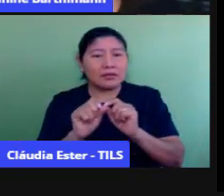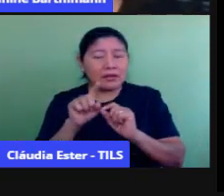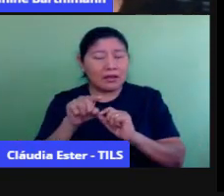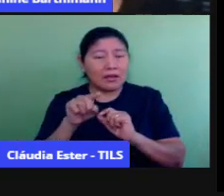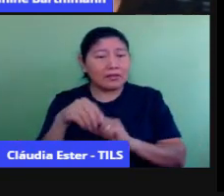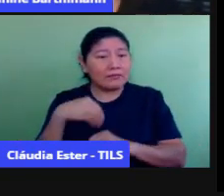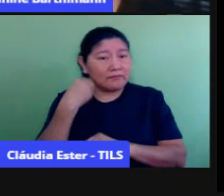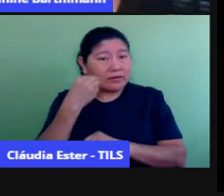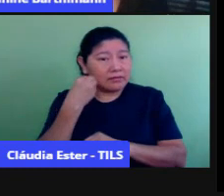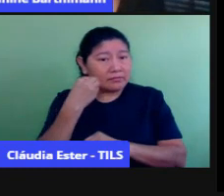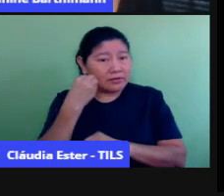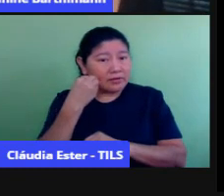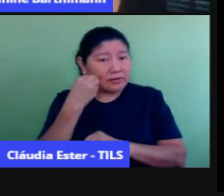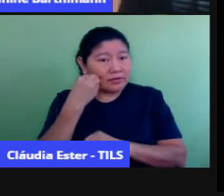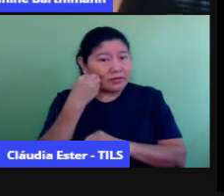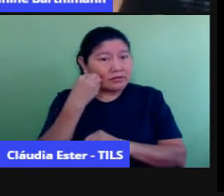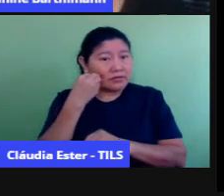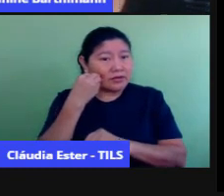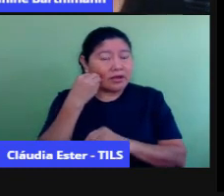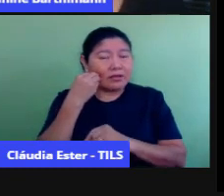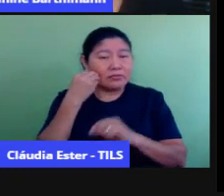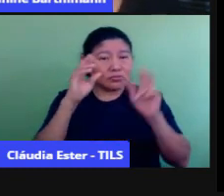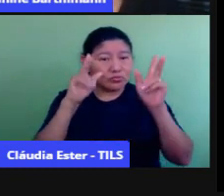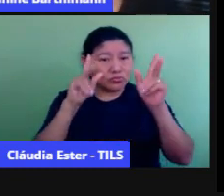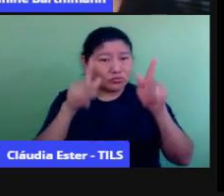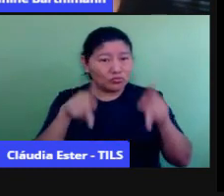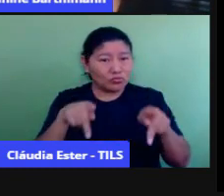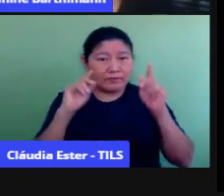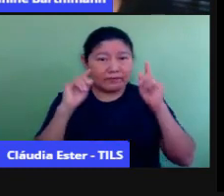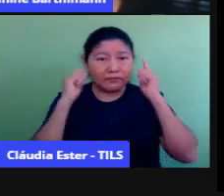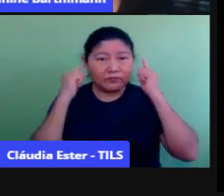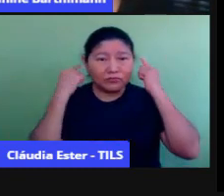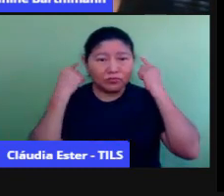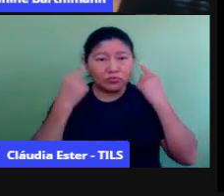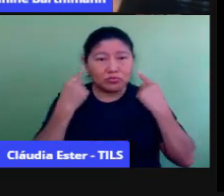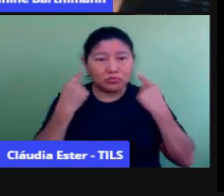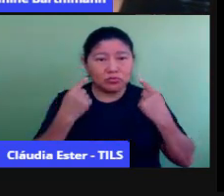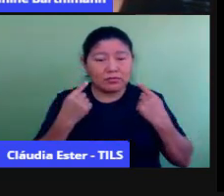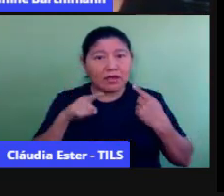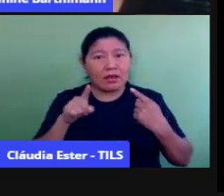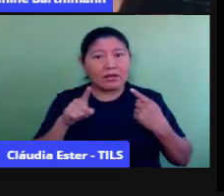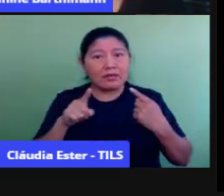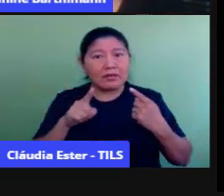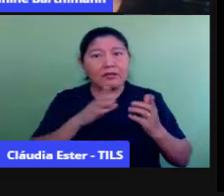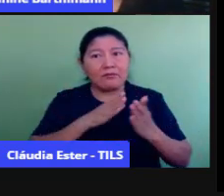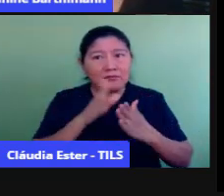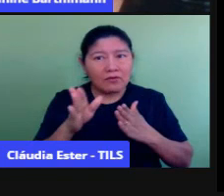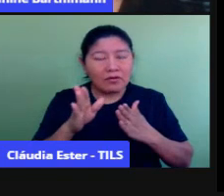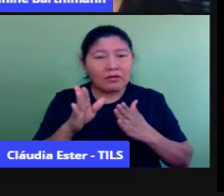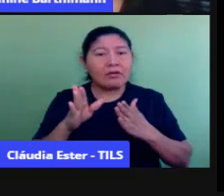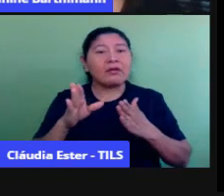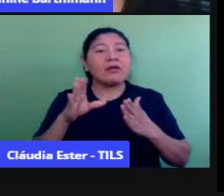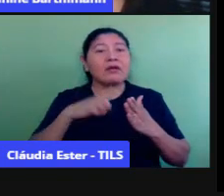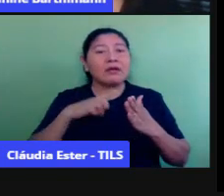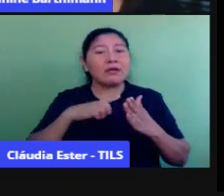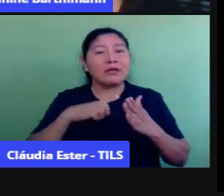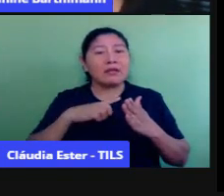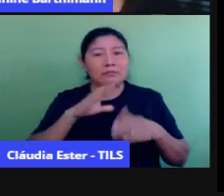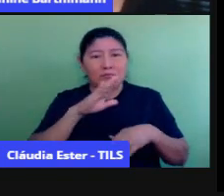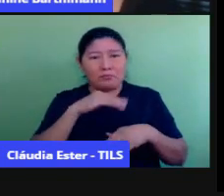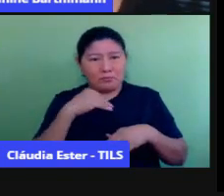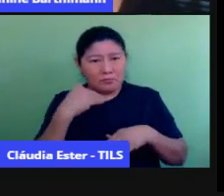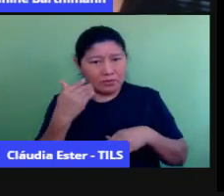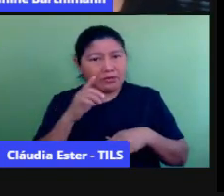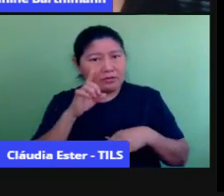muito rápida, né, em 1944, ele acaba falecendo,